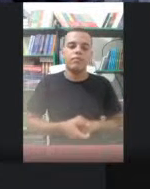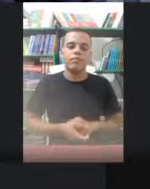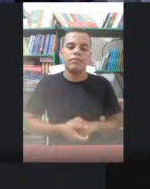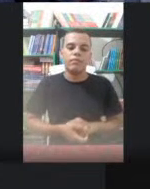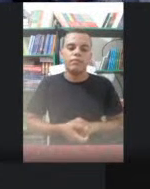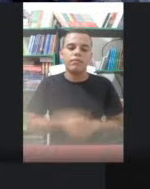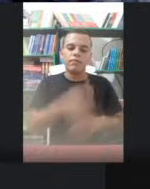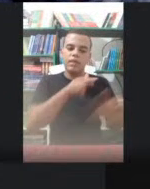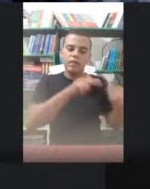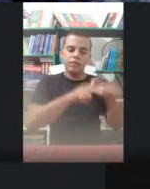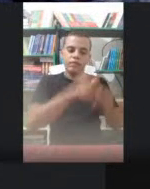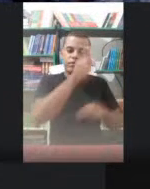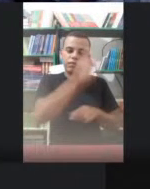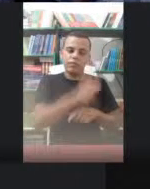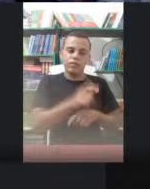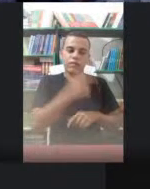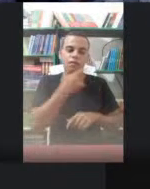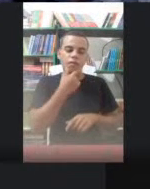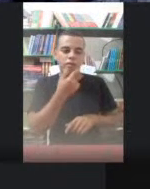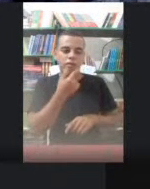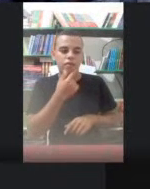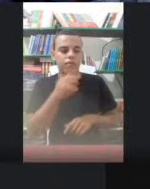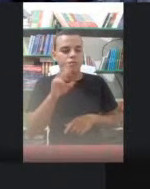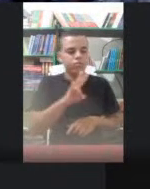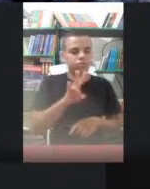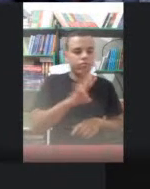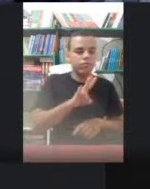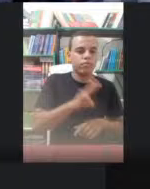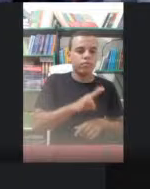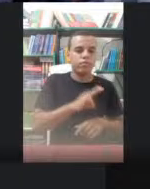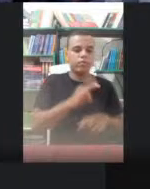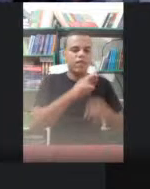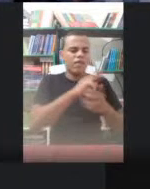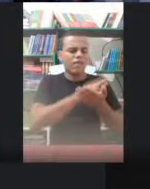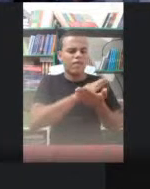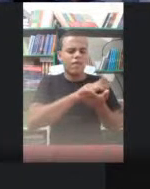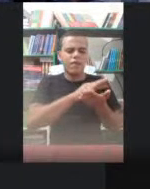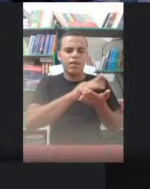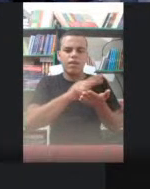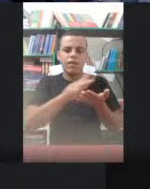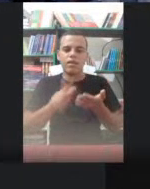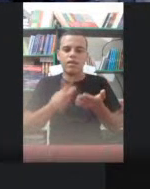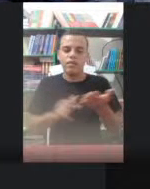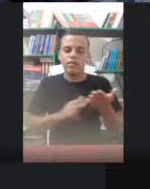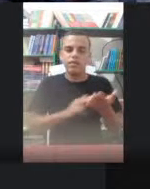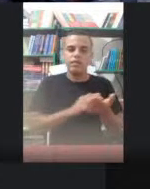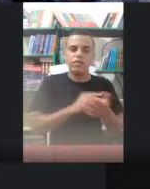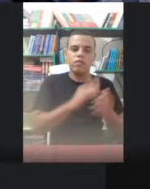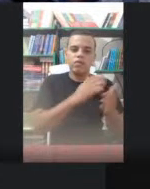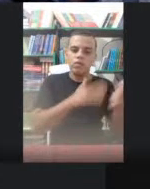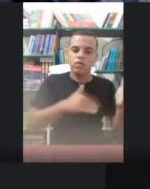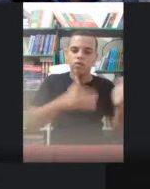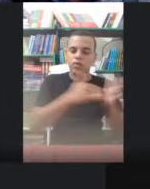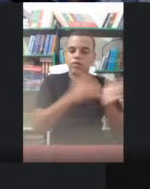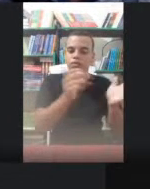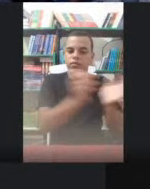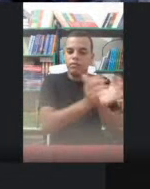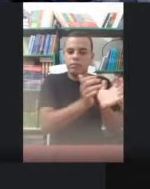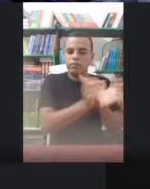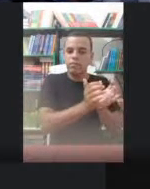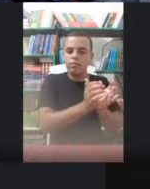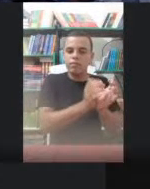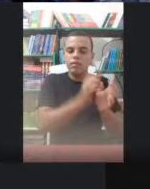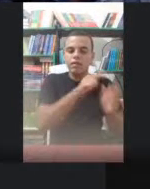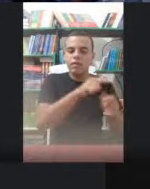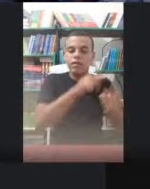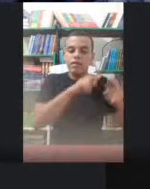homem homossexual, heterossexual, bissexual, né? E a nossa diversidade como um todo. Então, esse recorte do gênero, né?